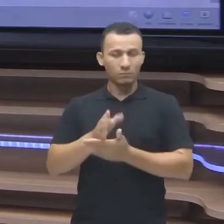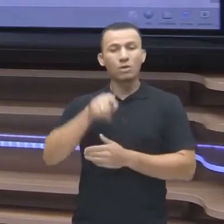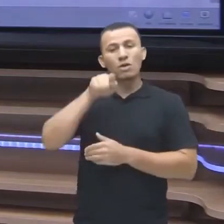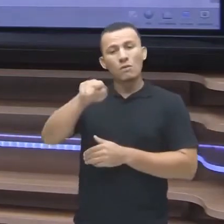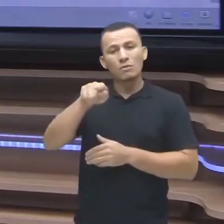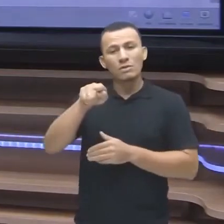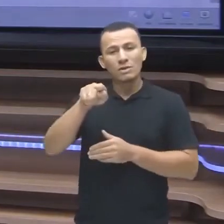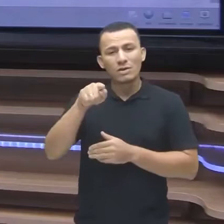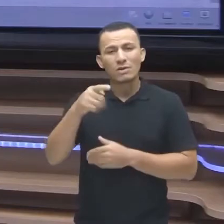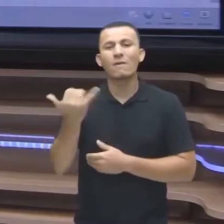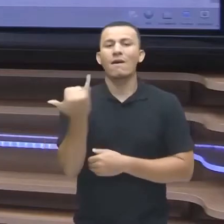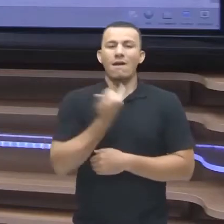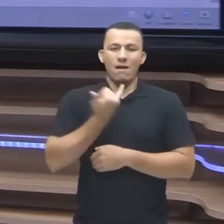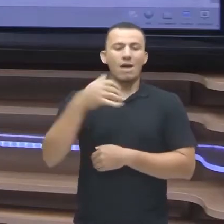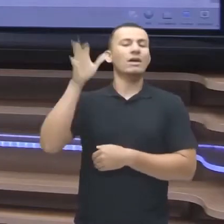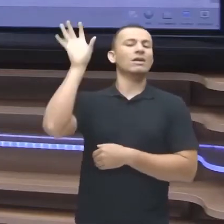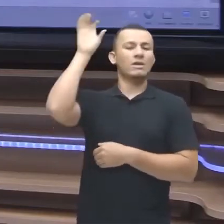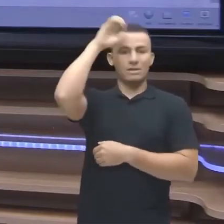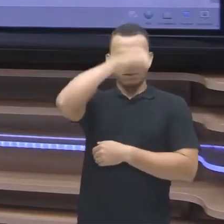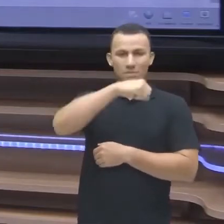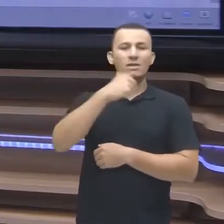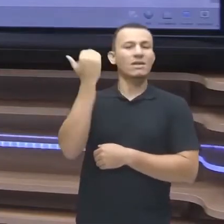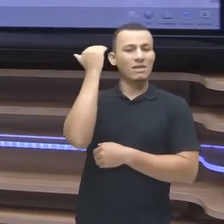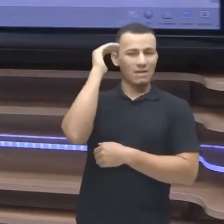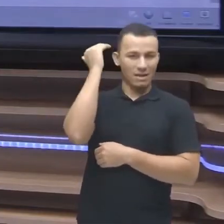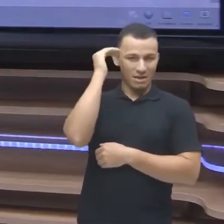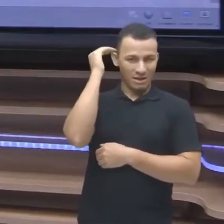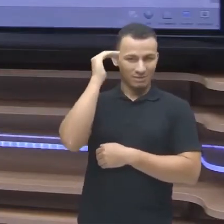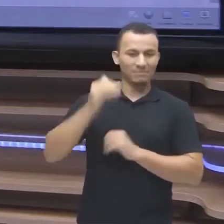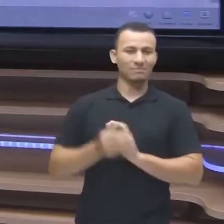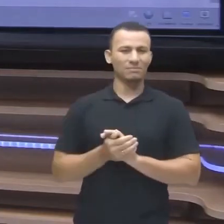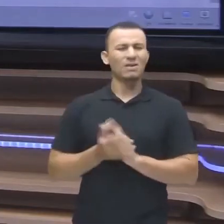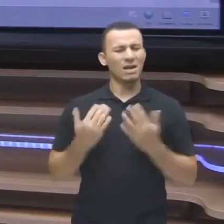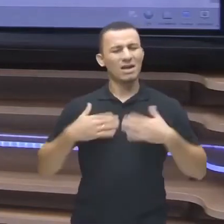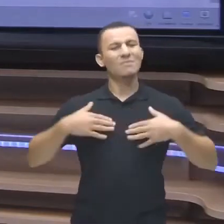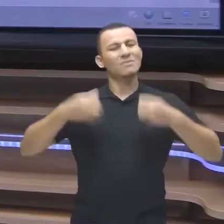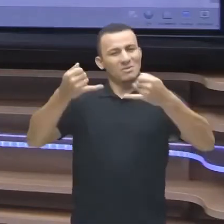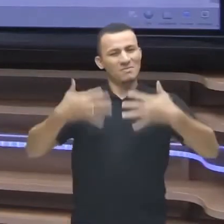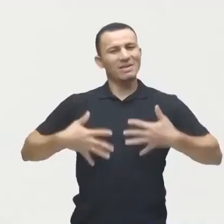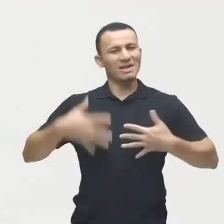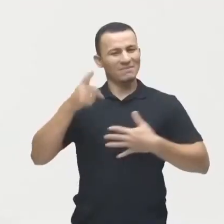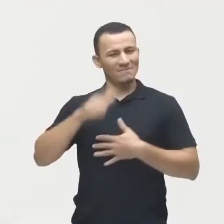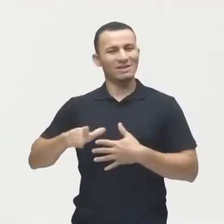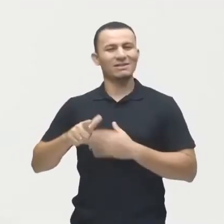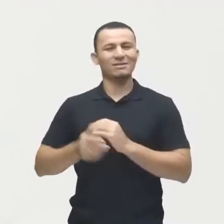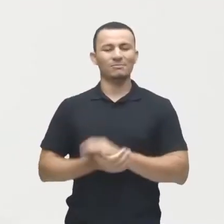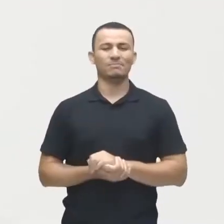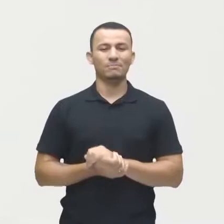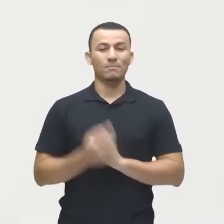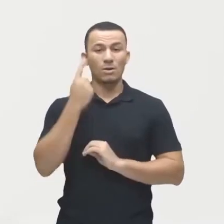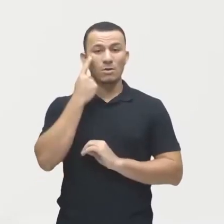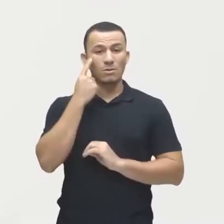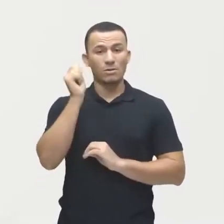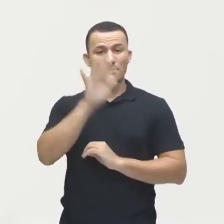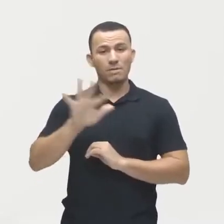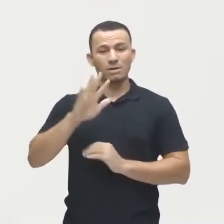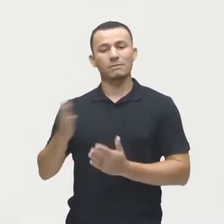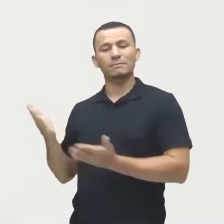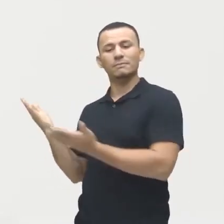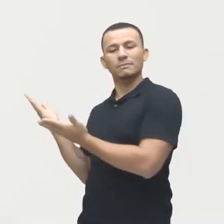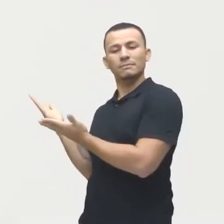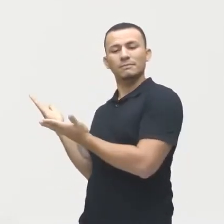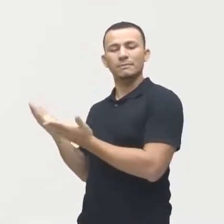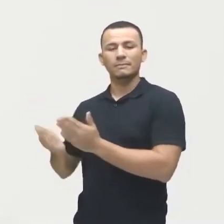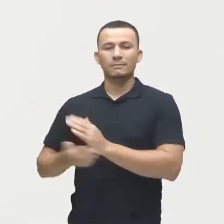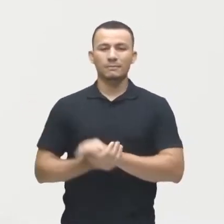recebendo essa informação. Vamos saber mais sobre isso. Vamos olhar aqui nessas imagens que eu trouxe para vocês, ok? Eu tenho aqui,